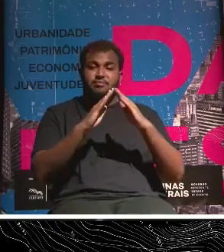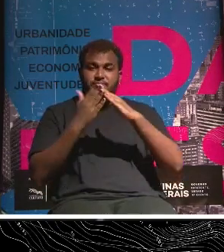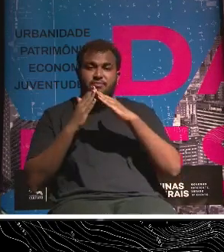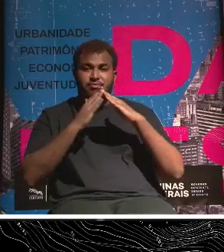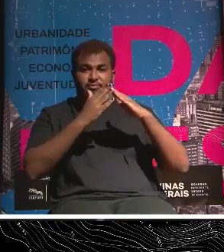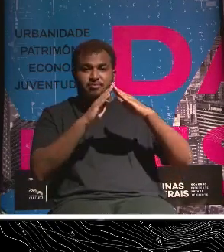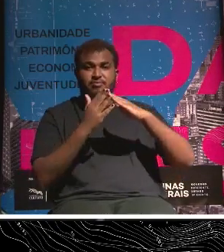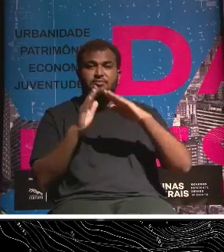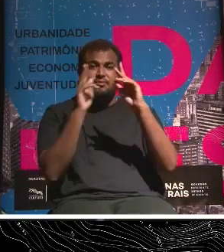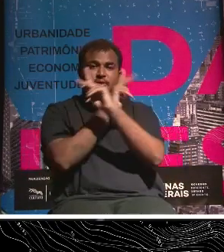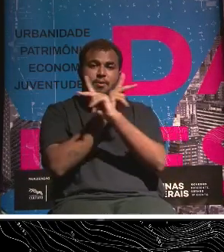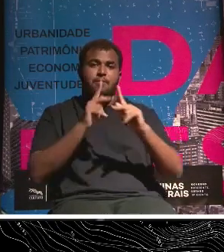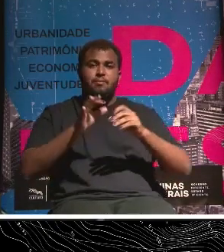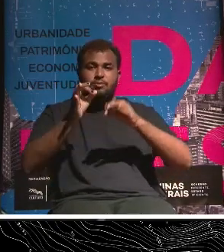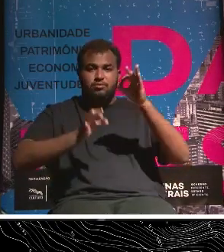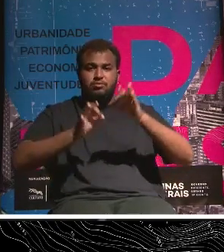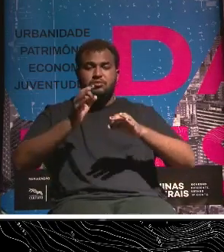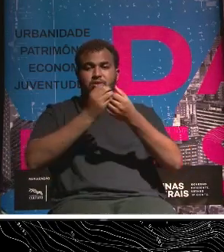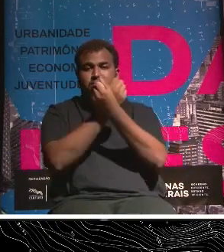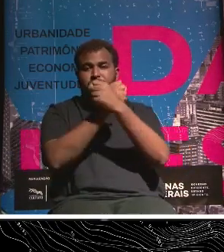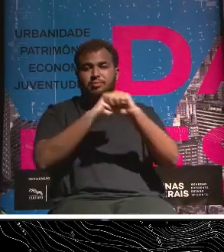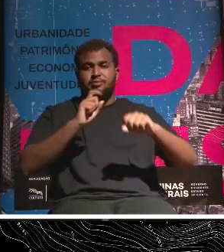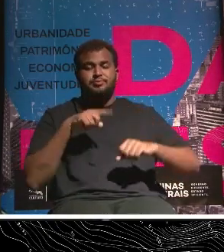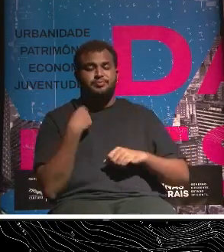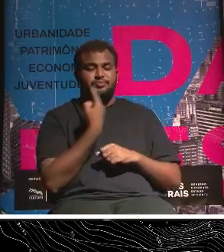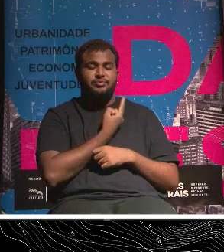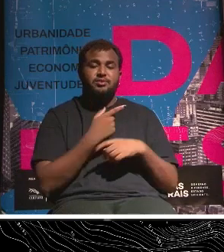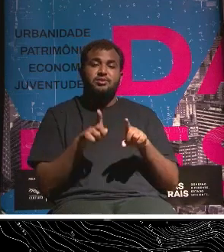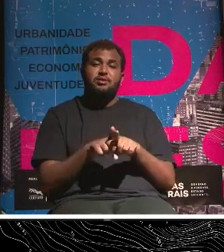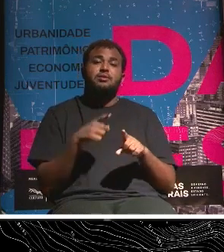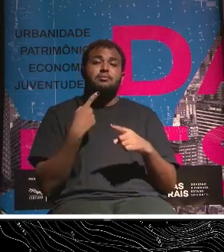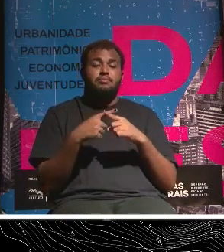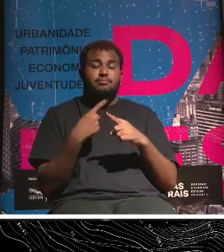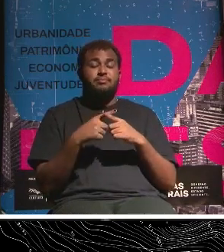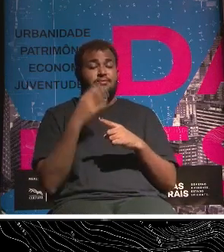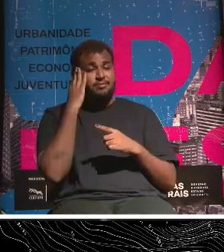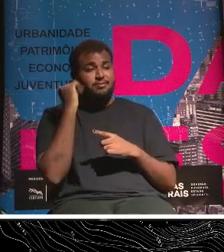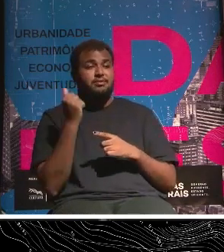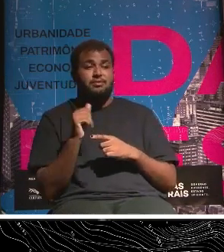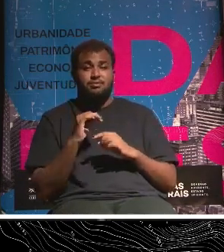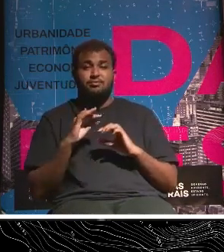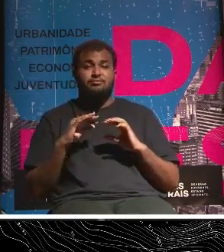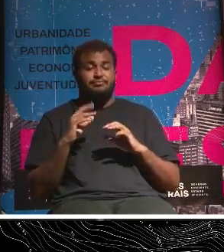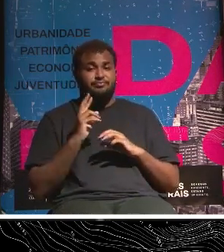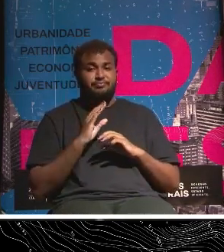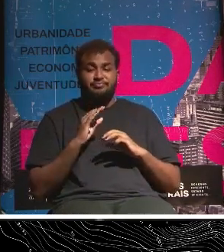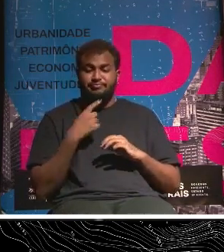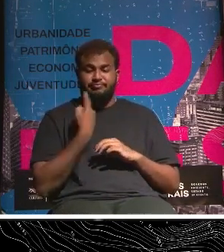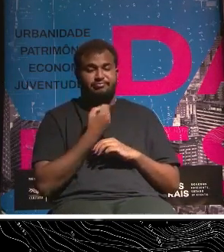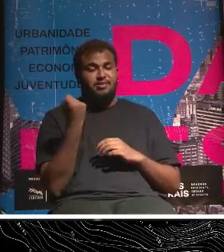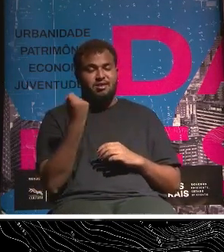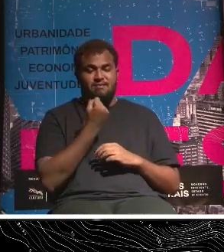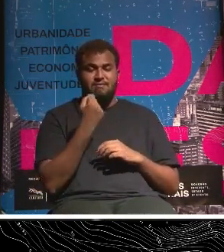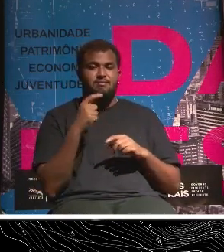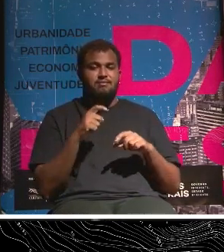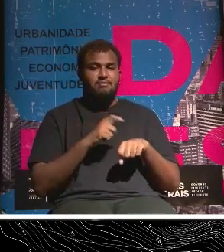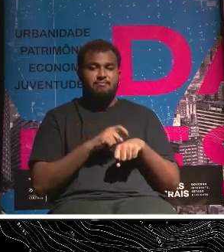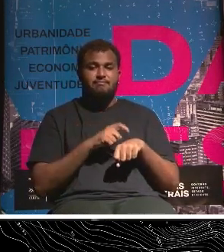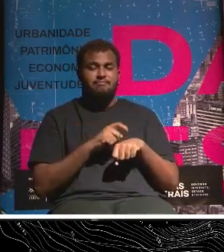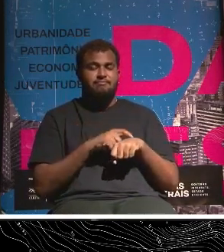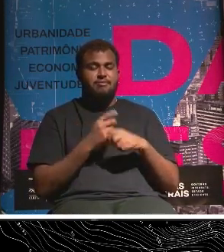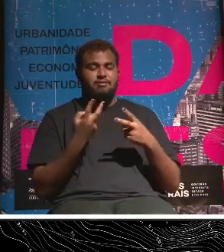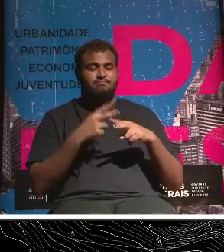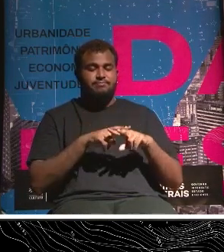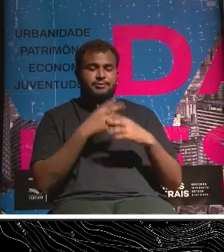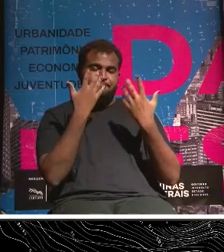favela, paz, justiça e liberdade para os nossos também, porque a gente sabe que eles nos matam também quando eles nos encarceram. É